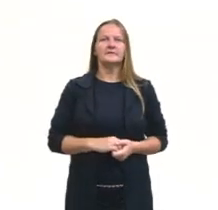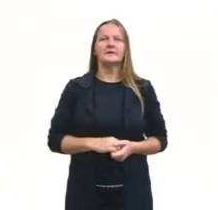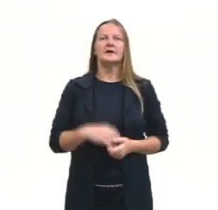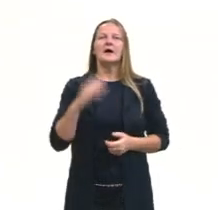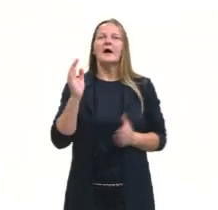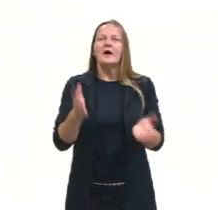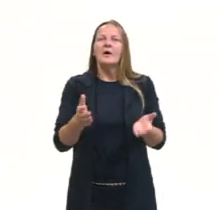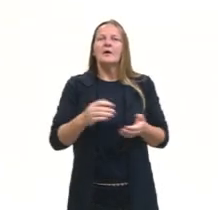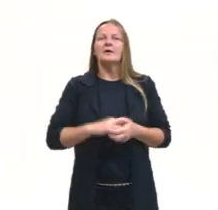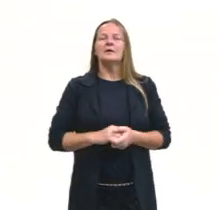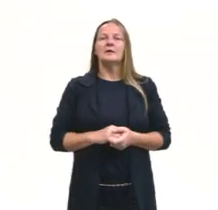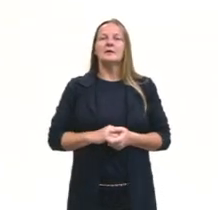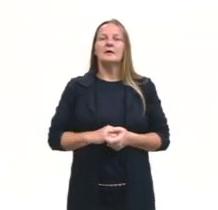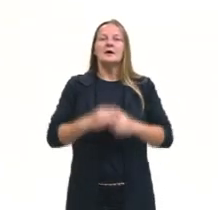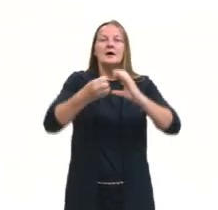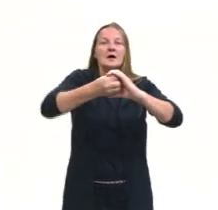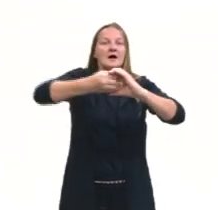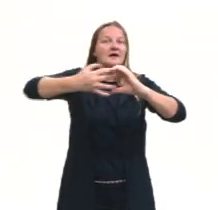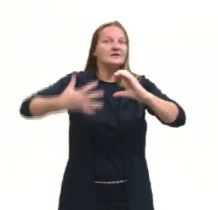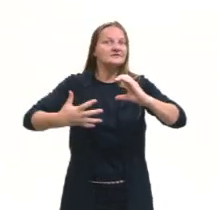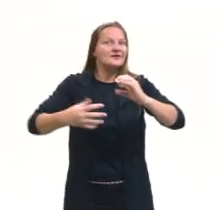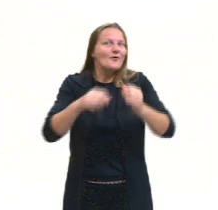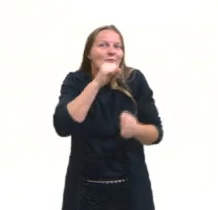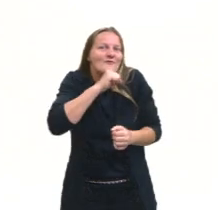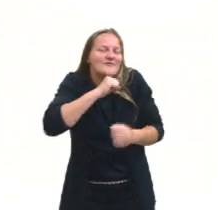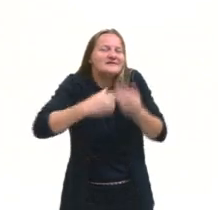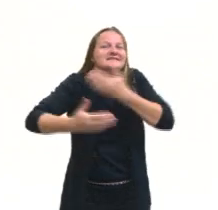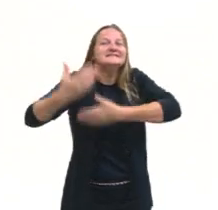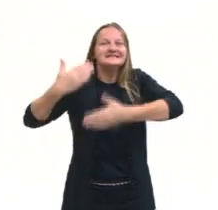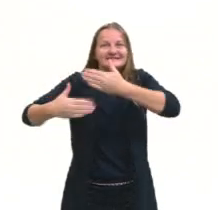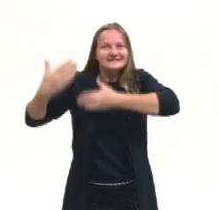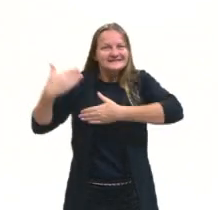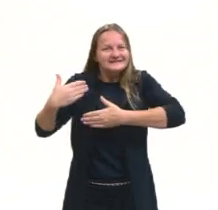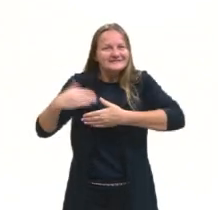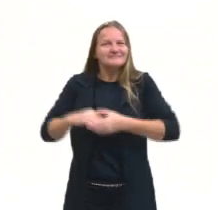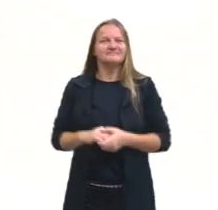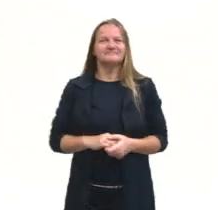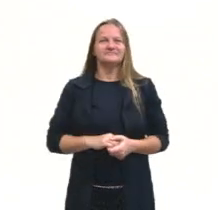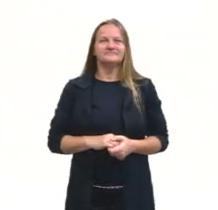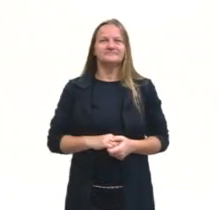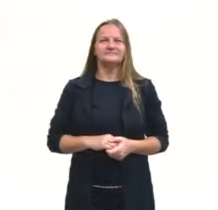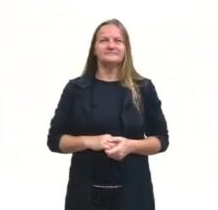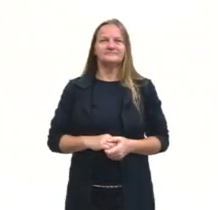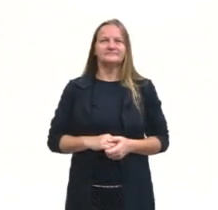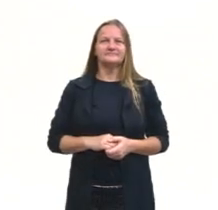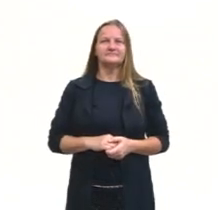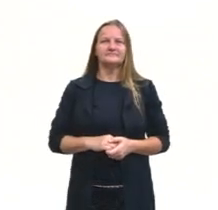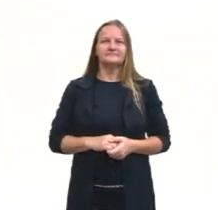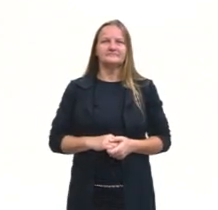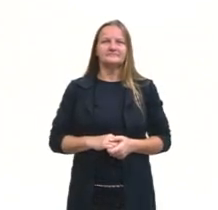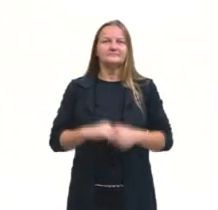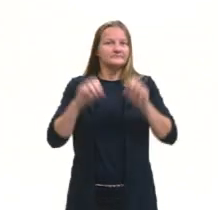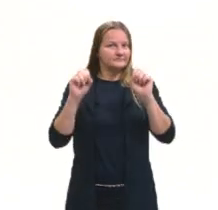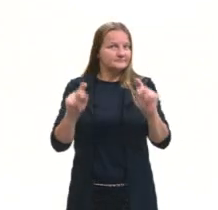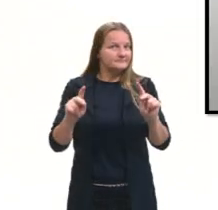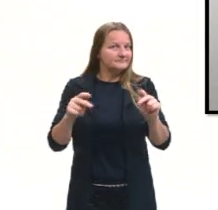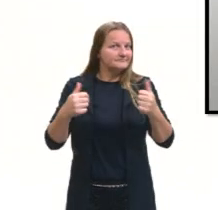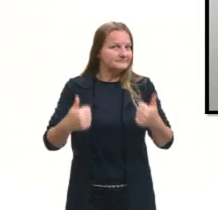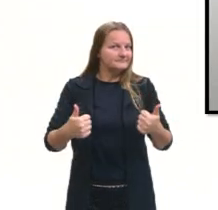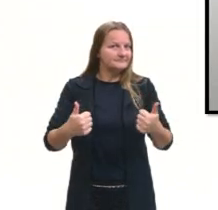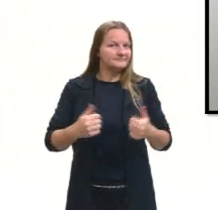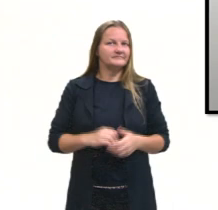plesiomorfia já característica primitiva a característica anterior certa gente